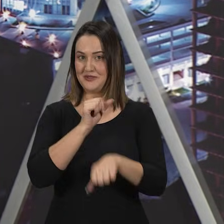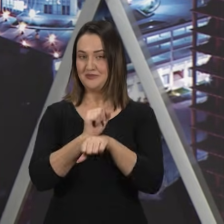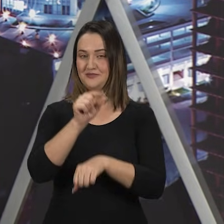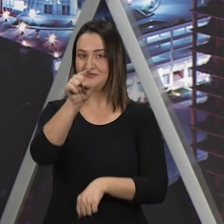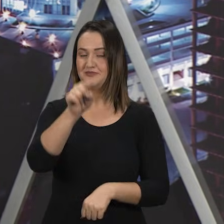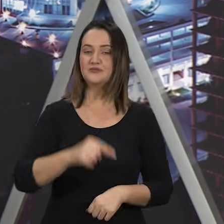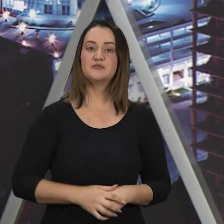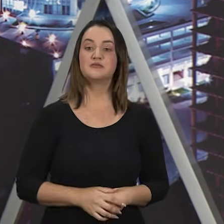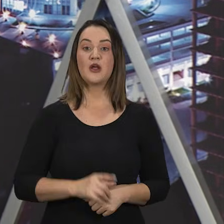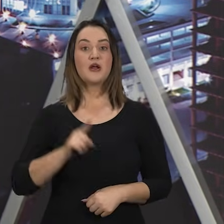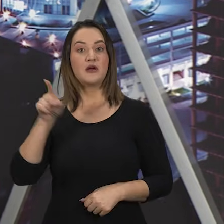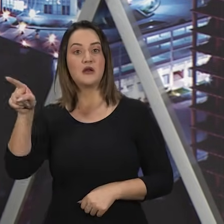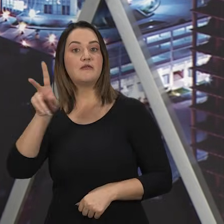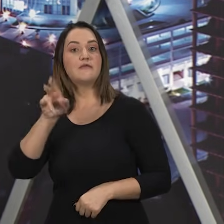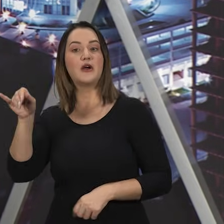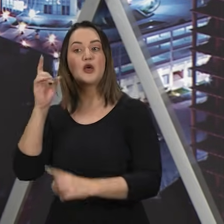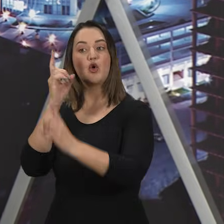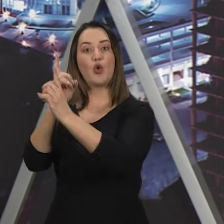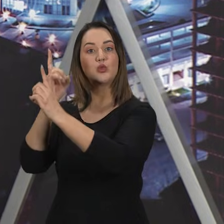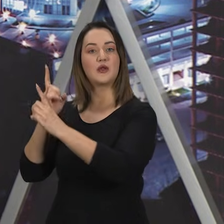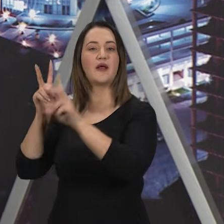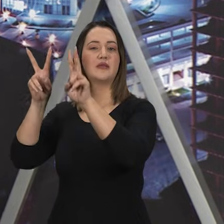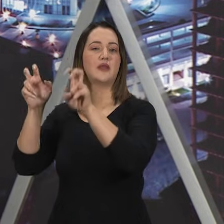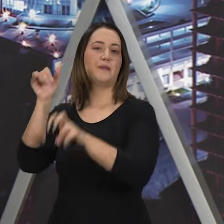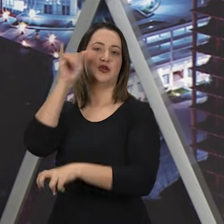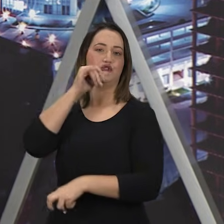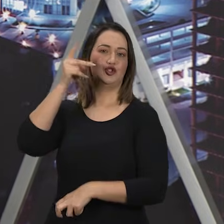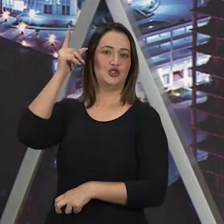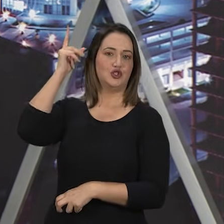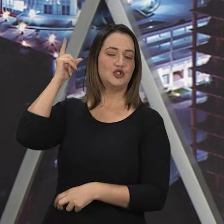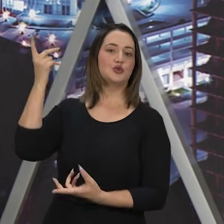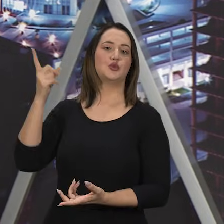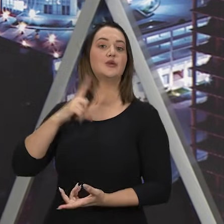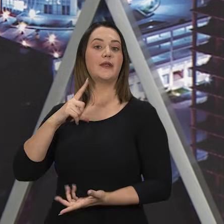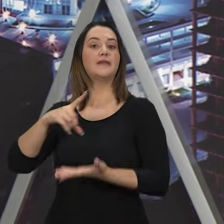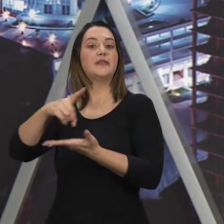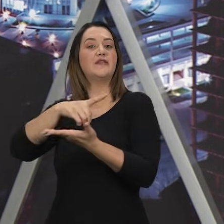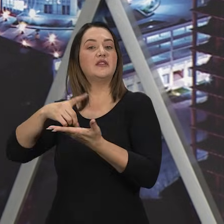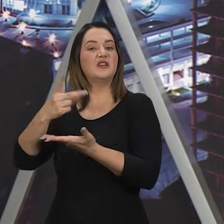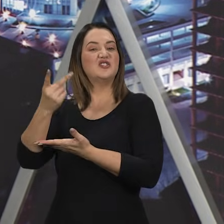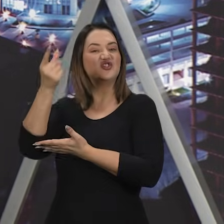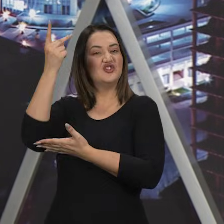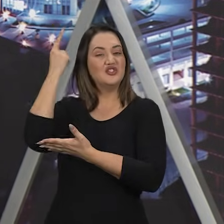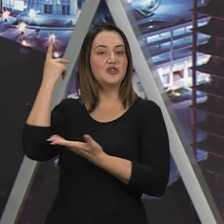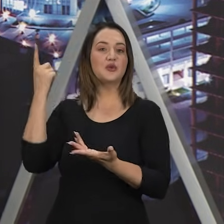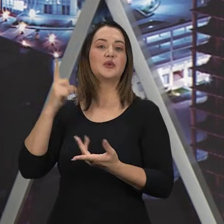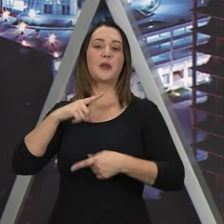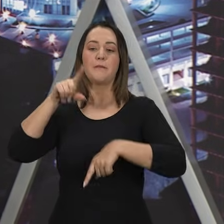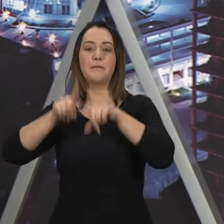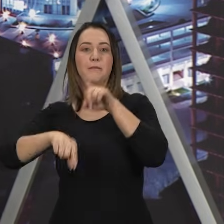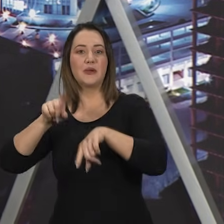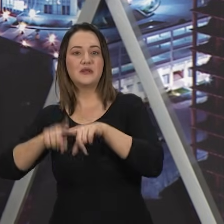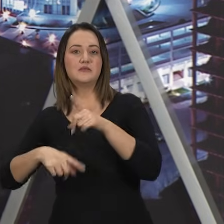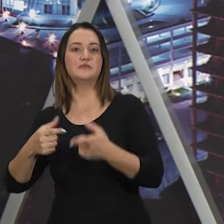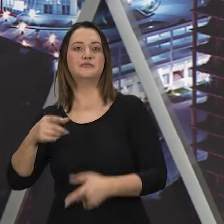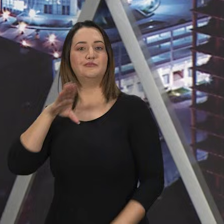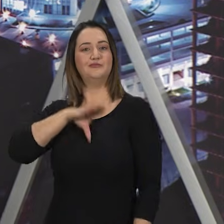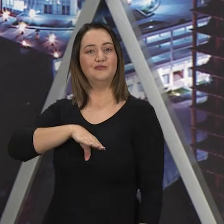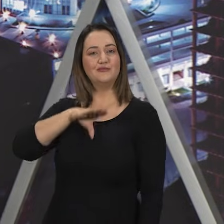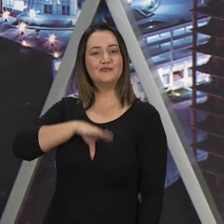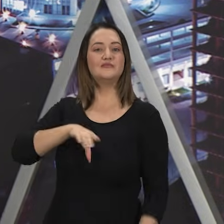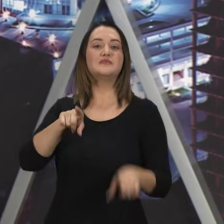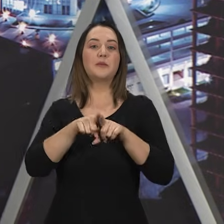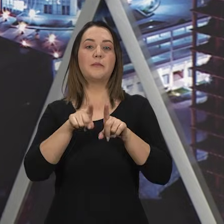certo? Eu espero por você. Lá você vai encontrar os temas antigos, os DVDs antigos, vai encontrar material em português,